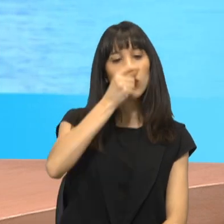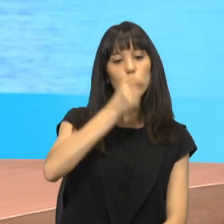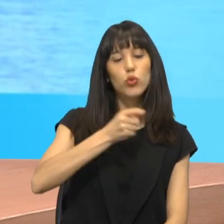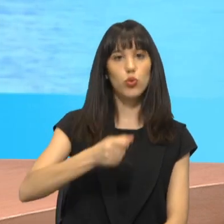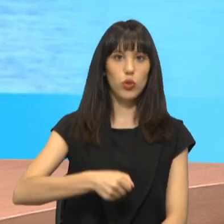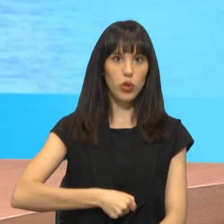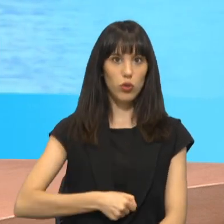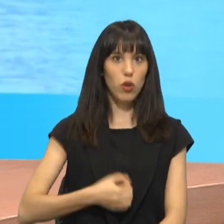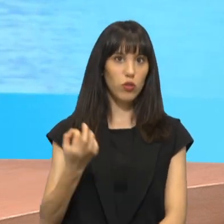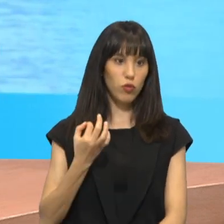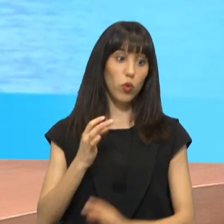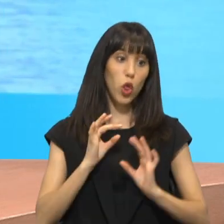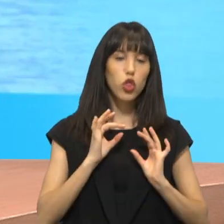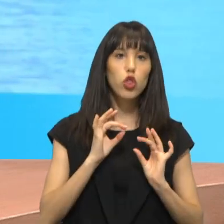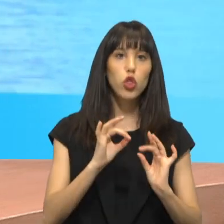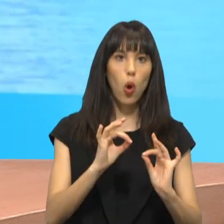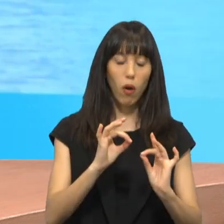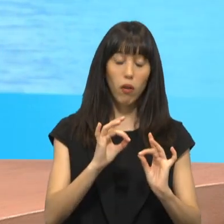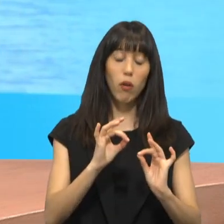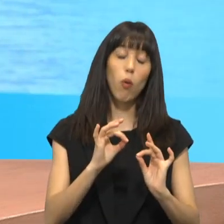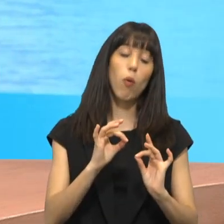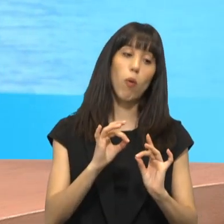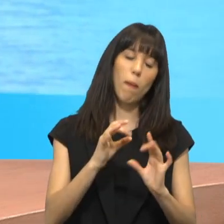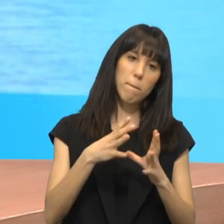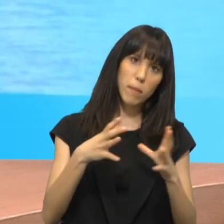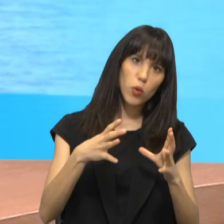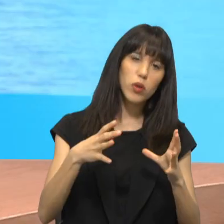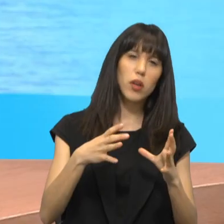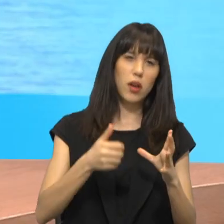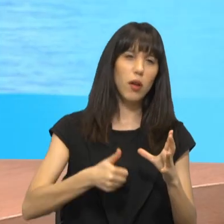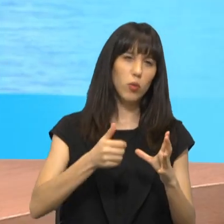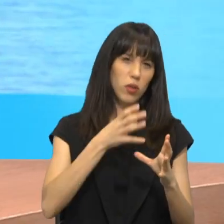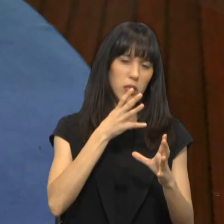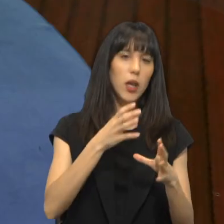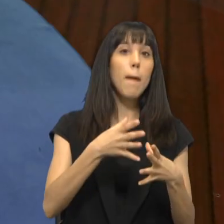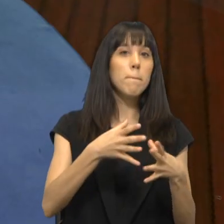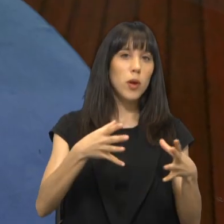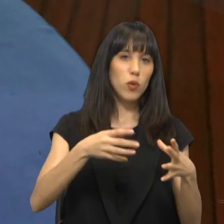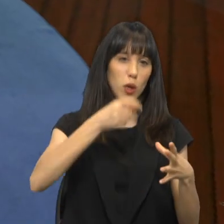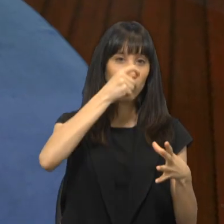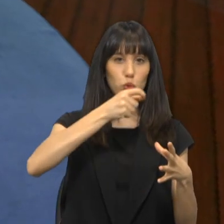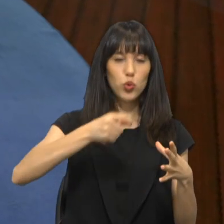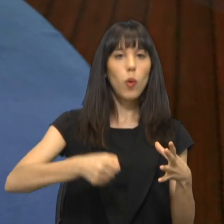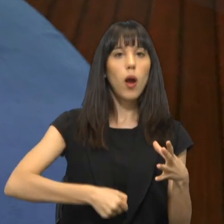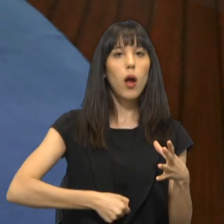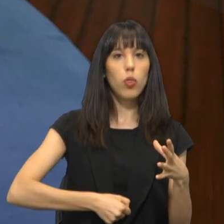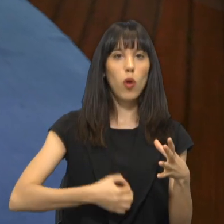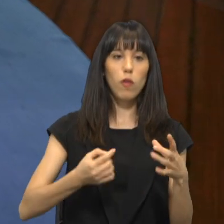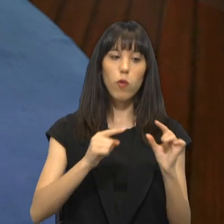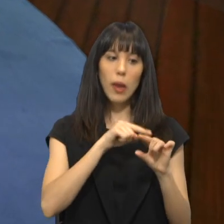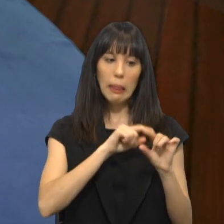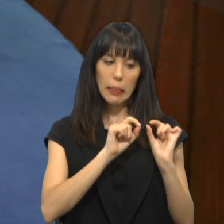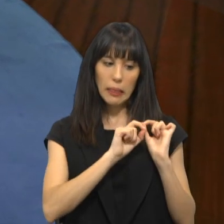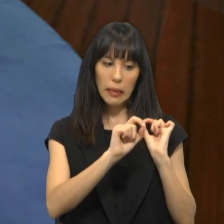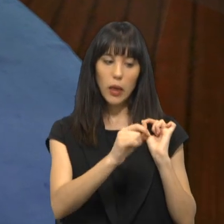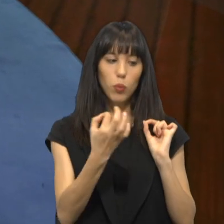que viveram, ou para uma boa parte dos católicos, talvez tenhamos que dizer assim, que viveram esse período